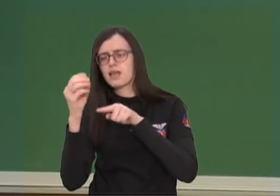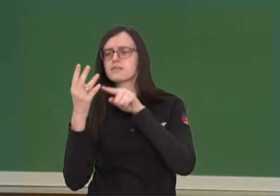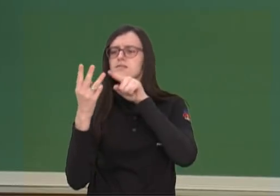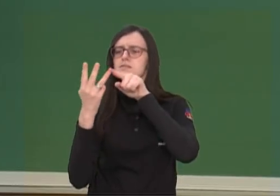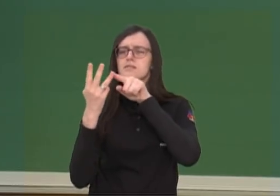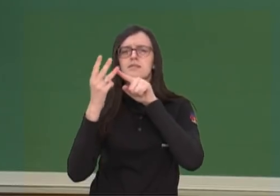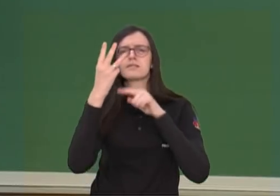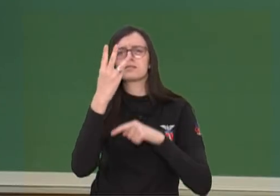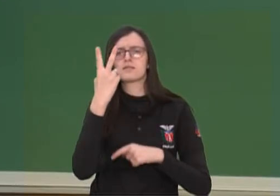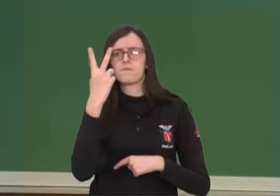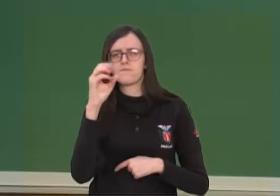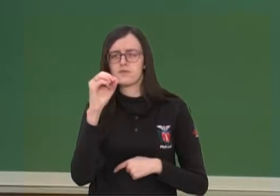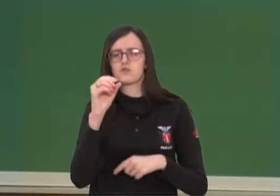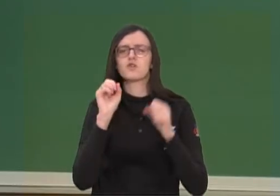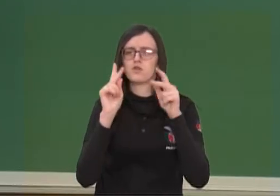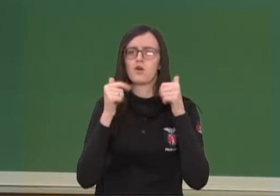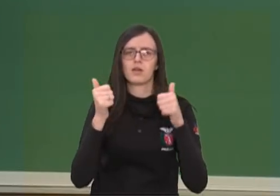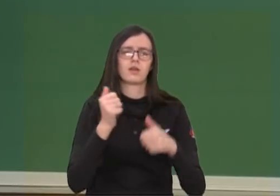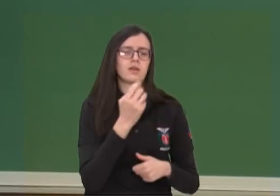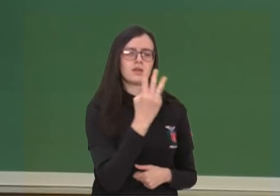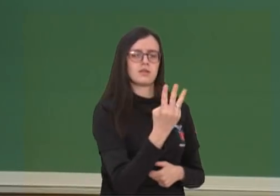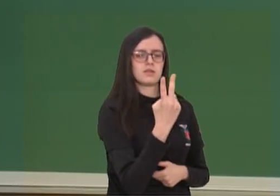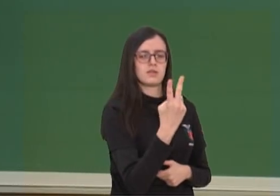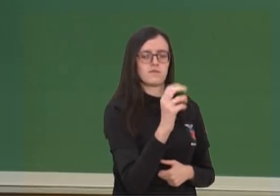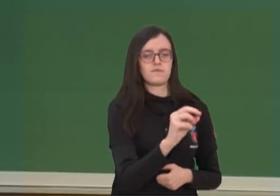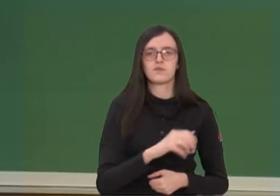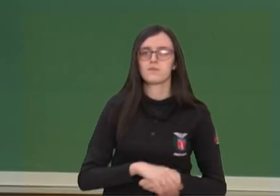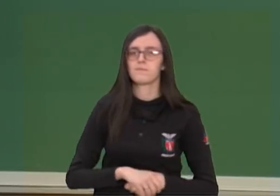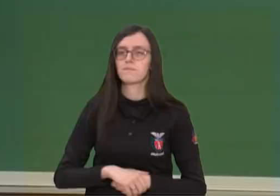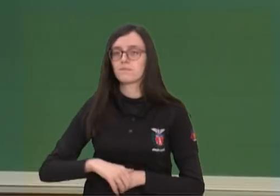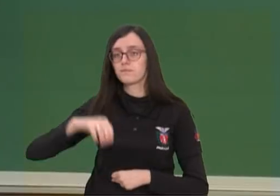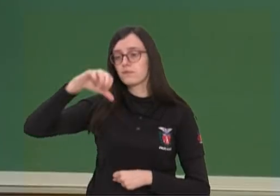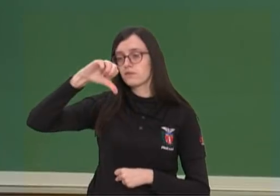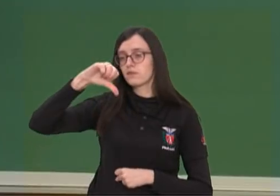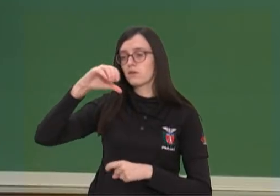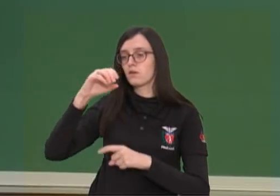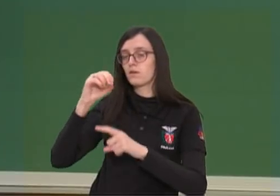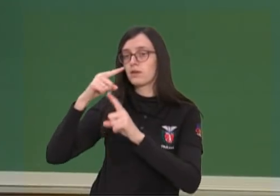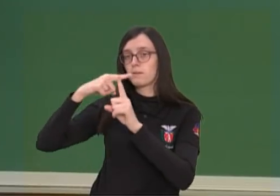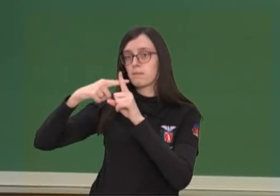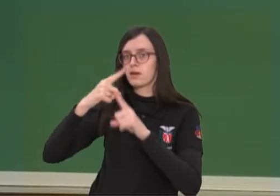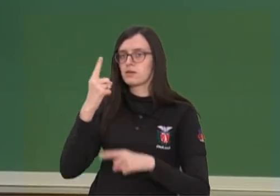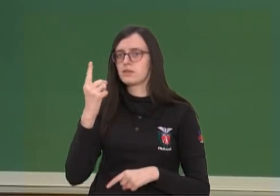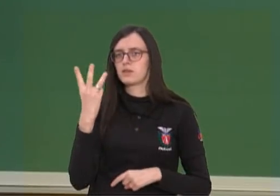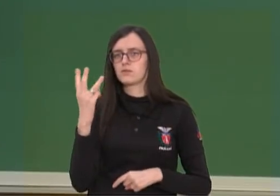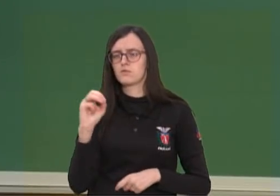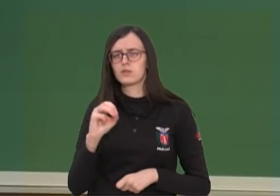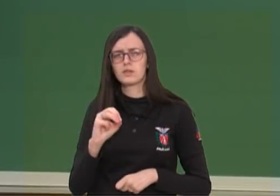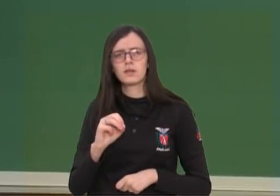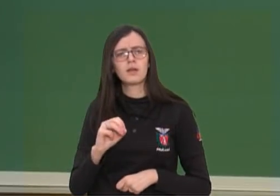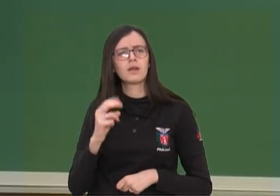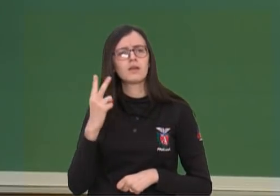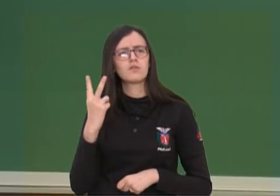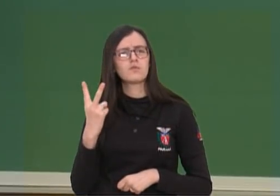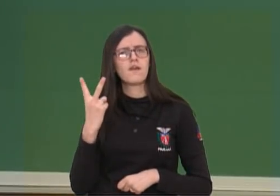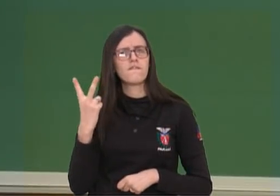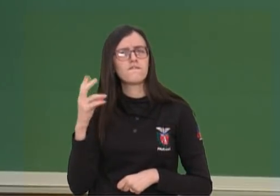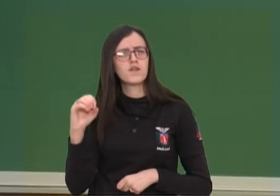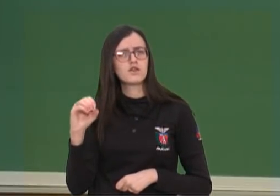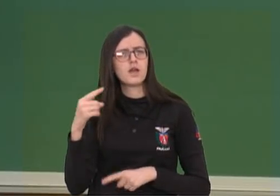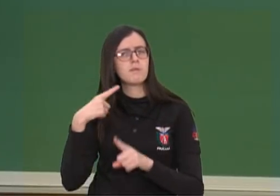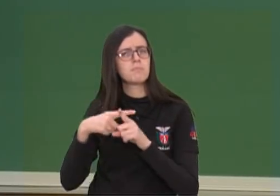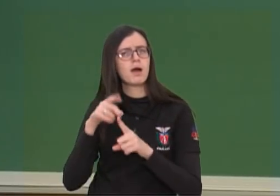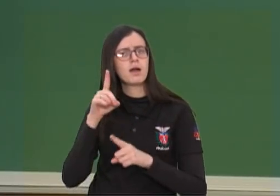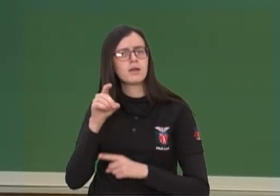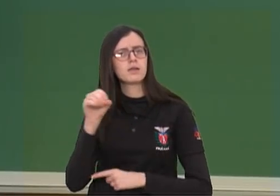aqui deu 320. E aqui, 90 mais 130, 220. Com mais